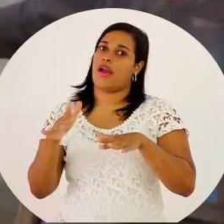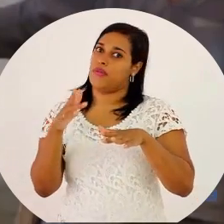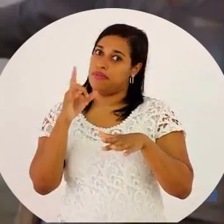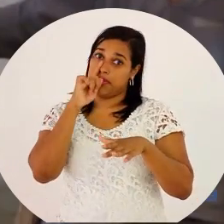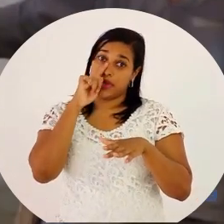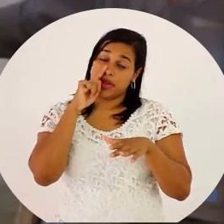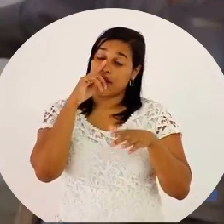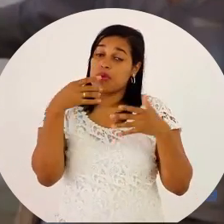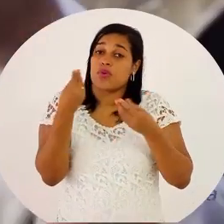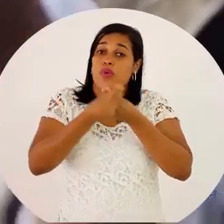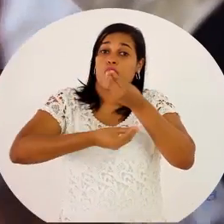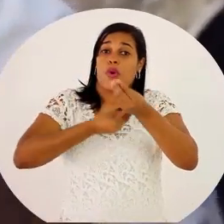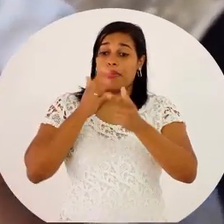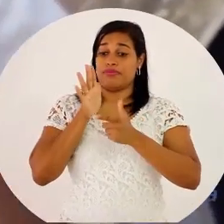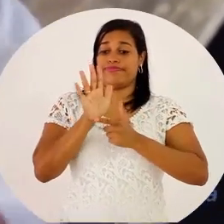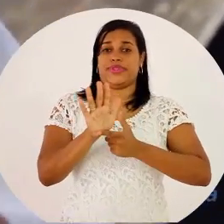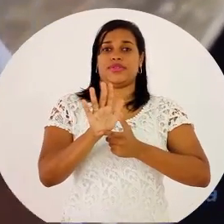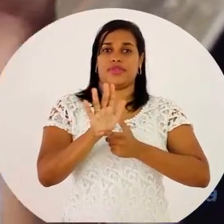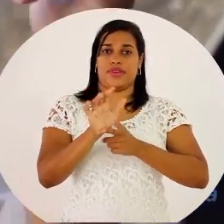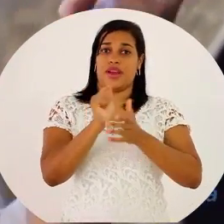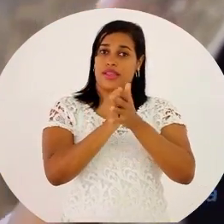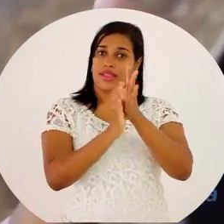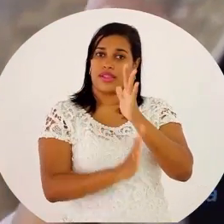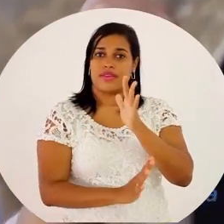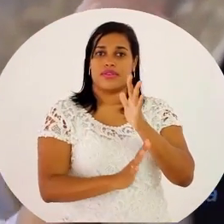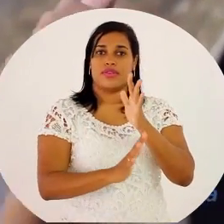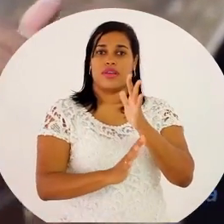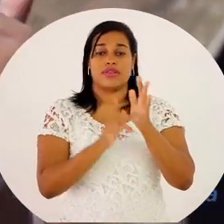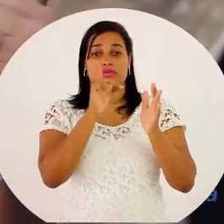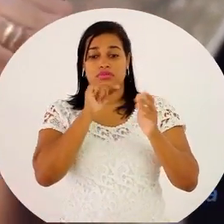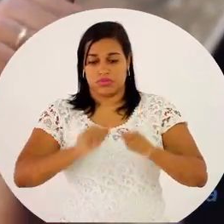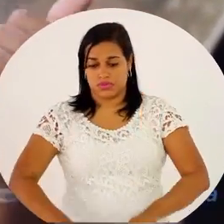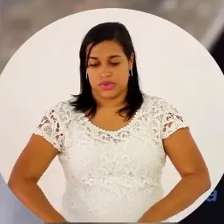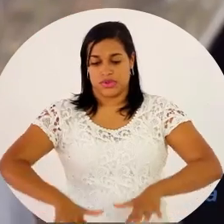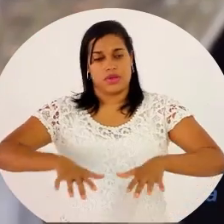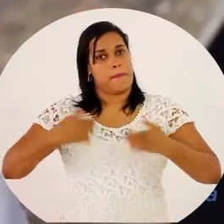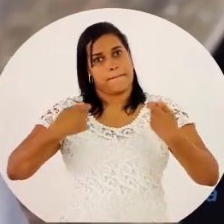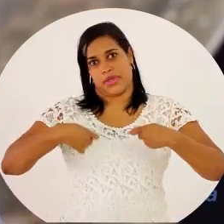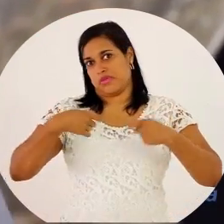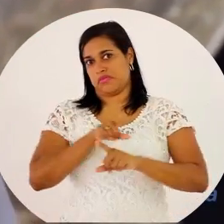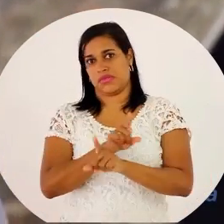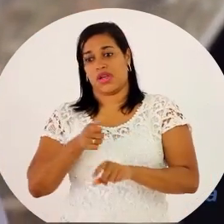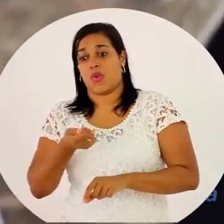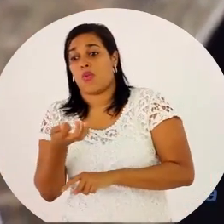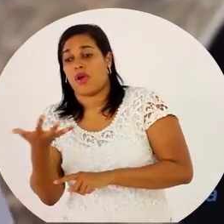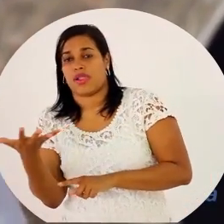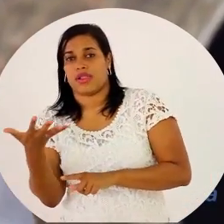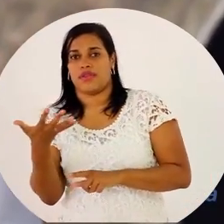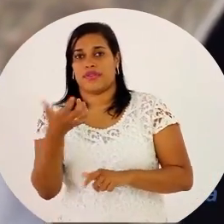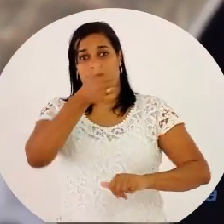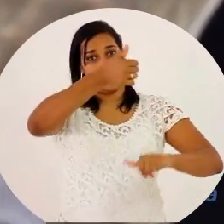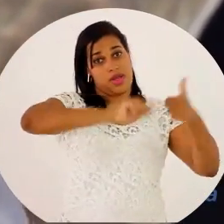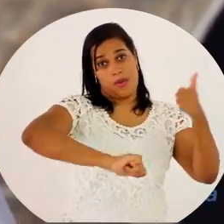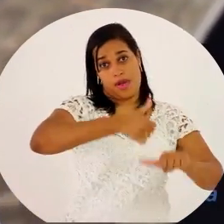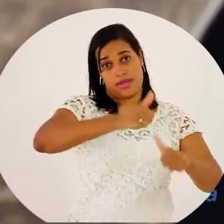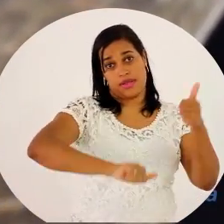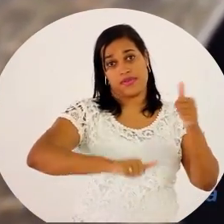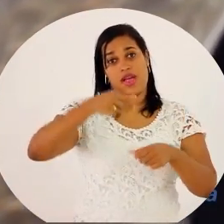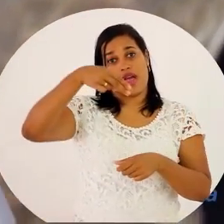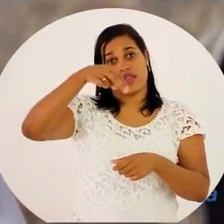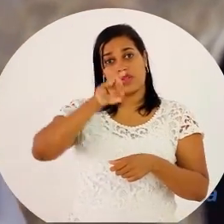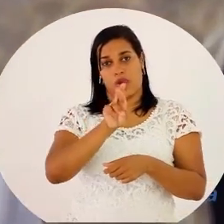está exposto na atividade alagada ou encharcada, não precisaria quantificar. Quem vai determinar isso é a própria norma. A